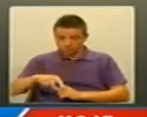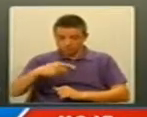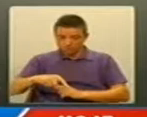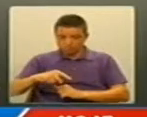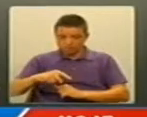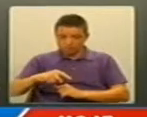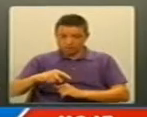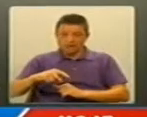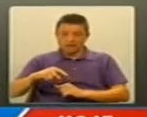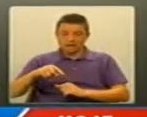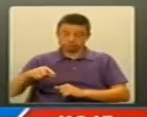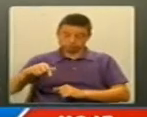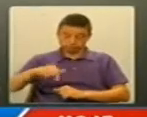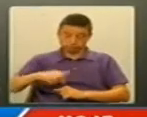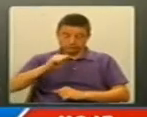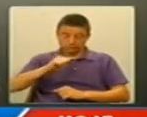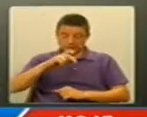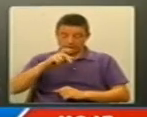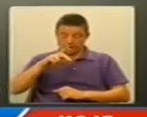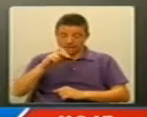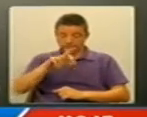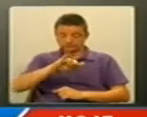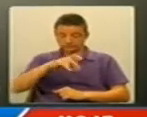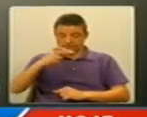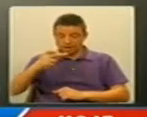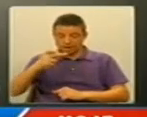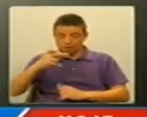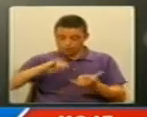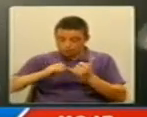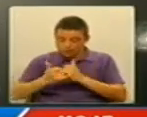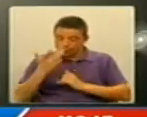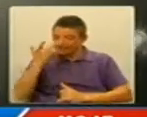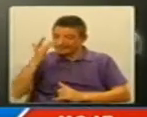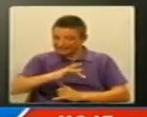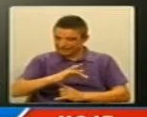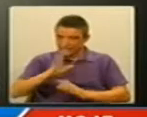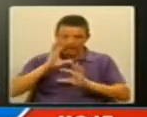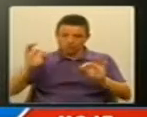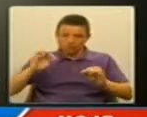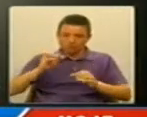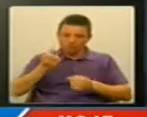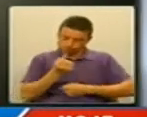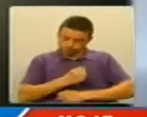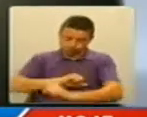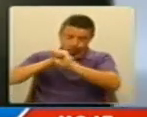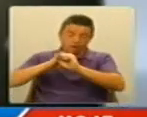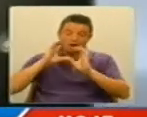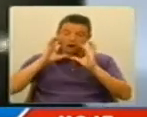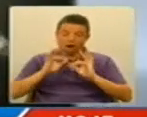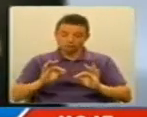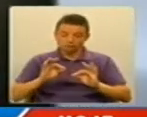seio desta galáxia, e estes buracos negros atuaram como uma fisga em relação a este enxame galáctico. E